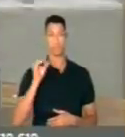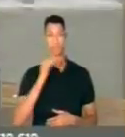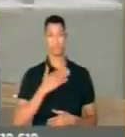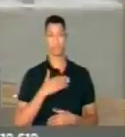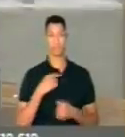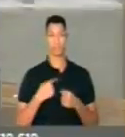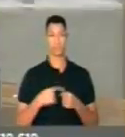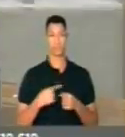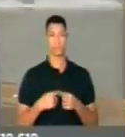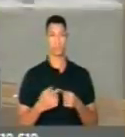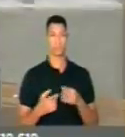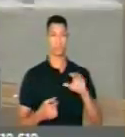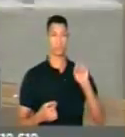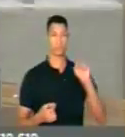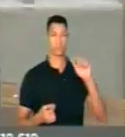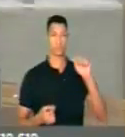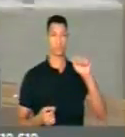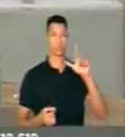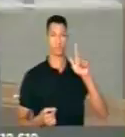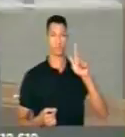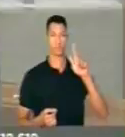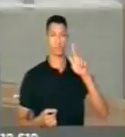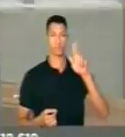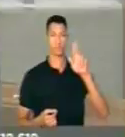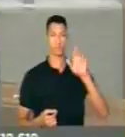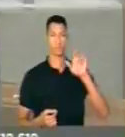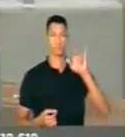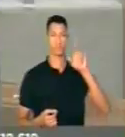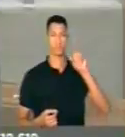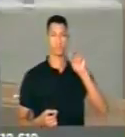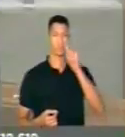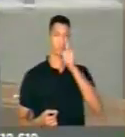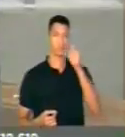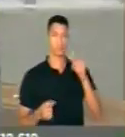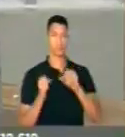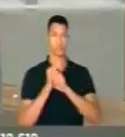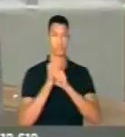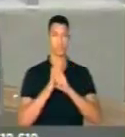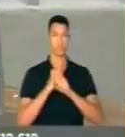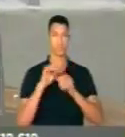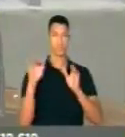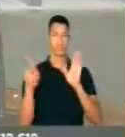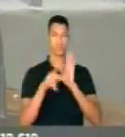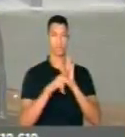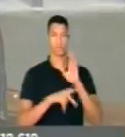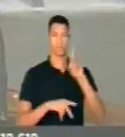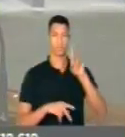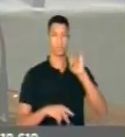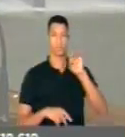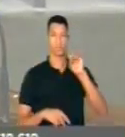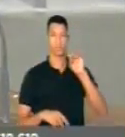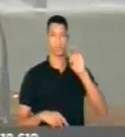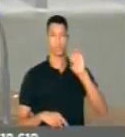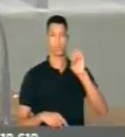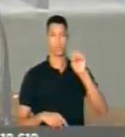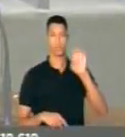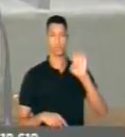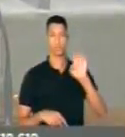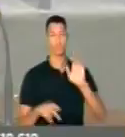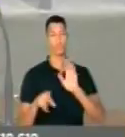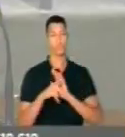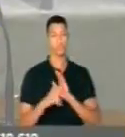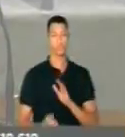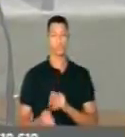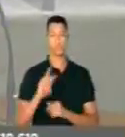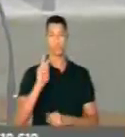minha cidade, Salgueiro. São os 12 anos de instalação da diocese. O seu bispo Dom